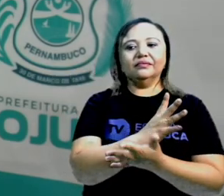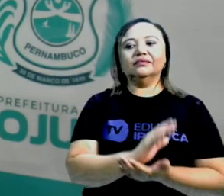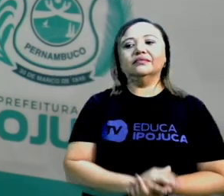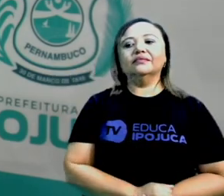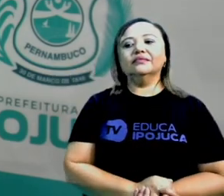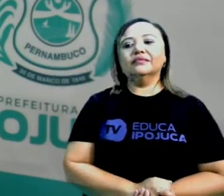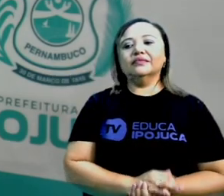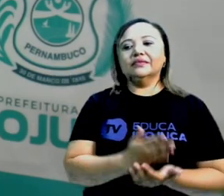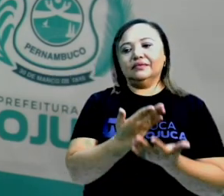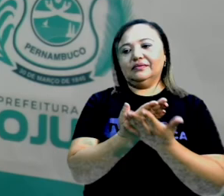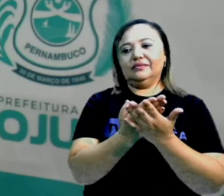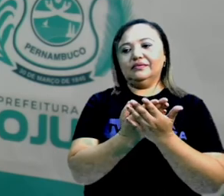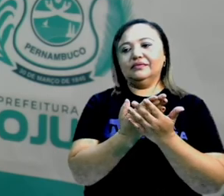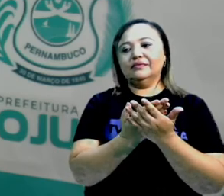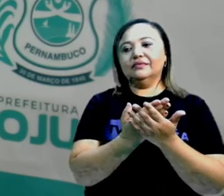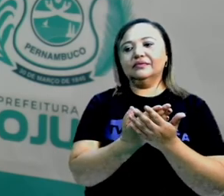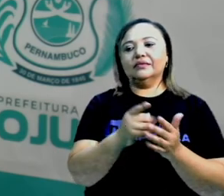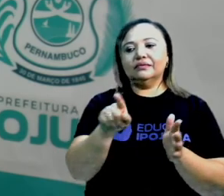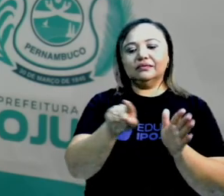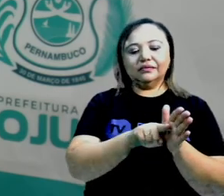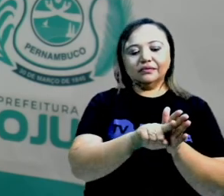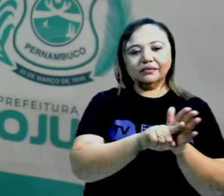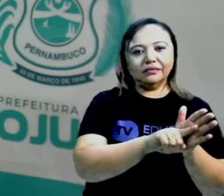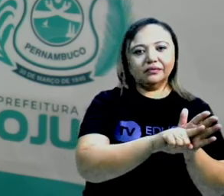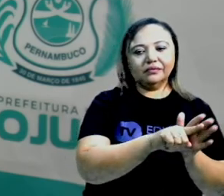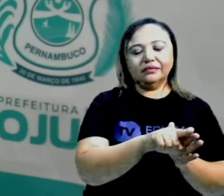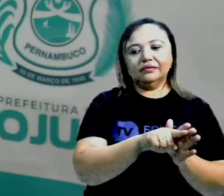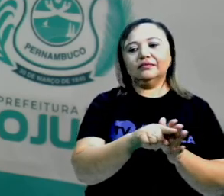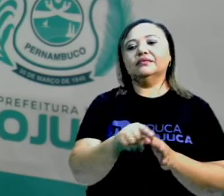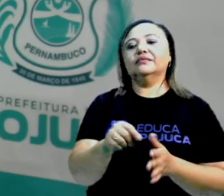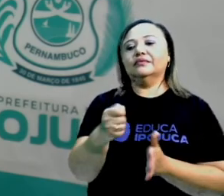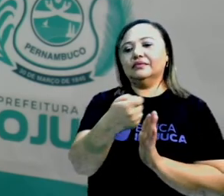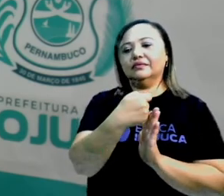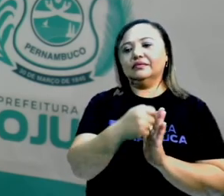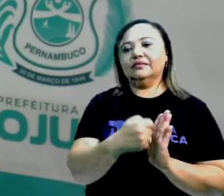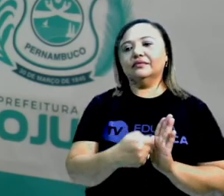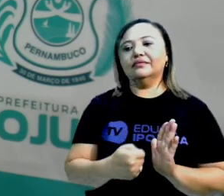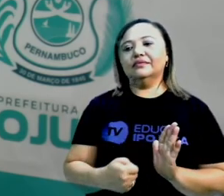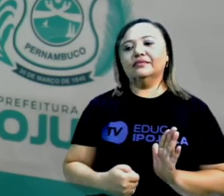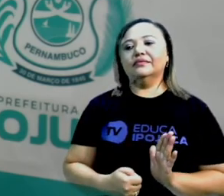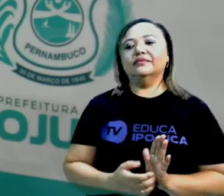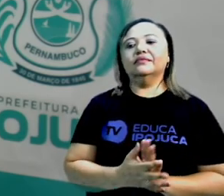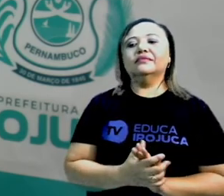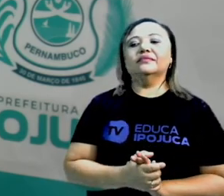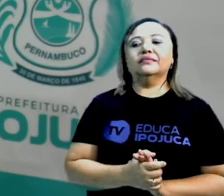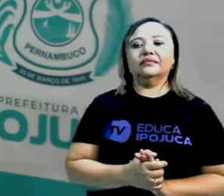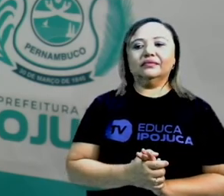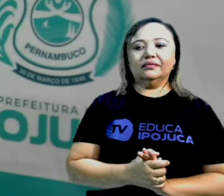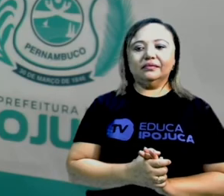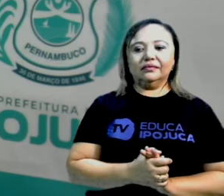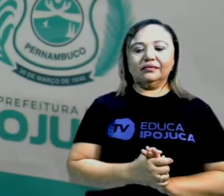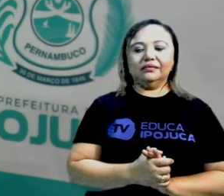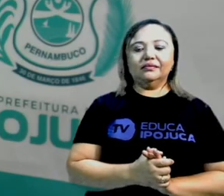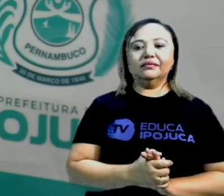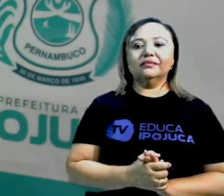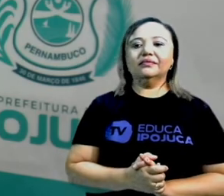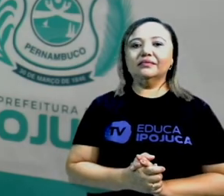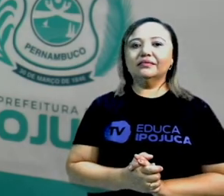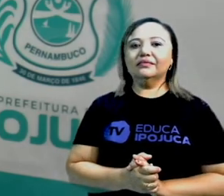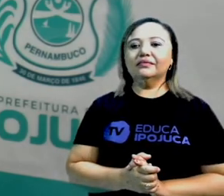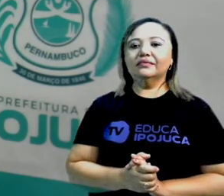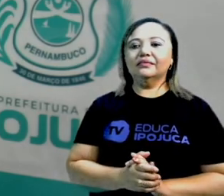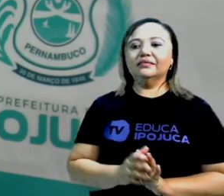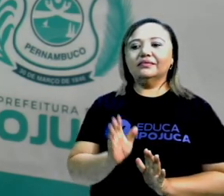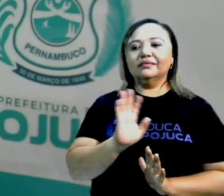desejo a vocês boa pesquisa, boa aprendizagem e foi uma alegria estar junto com vocês. Eu desejo a